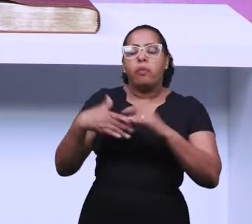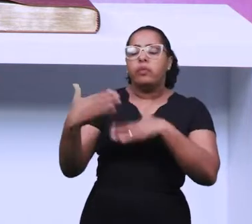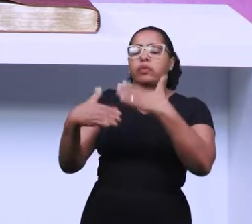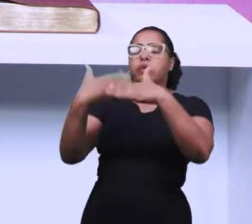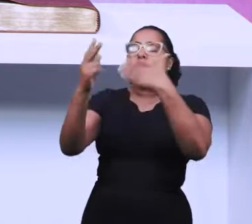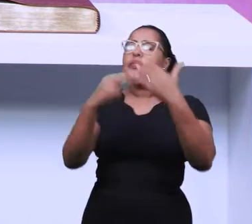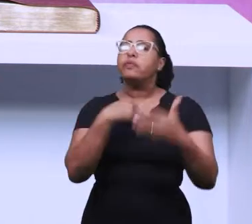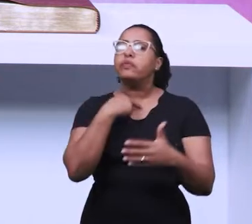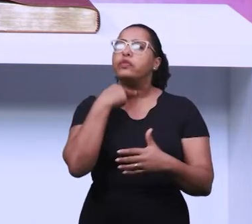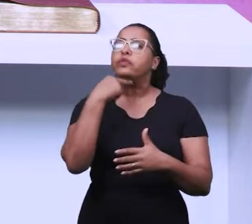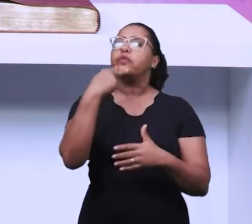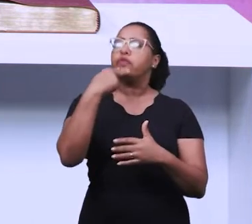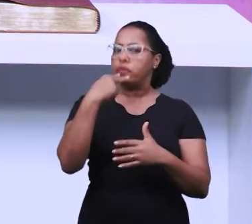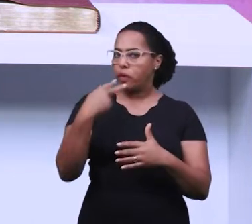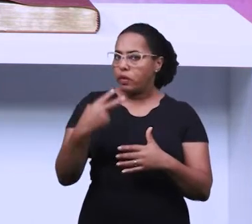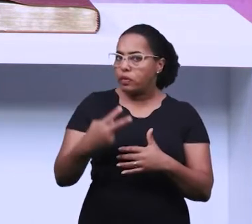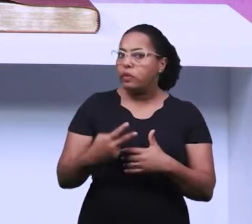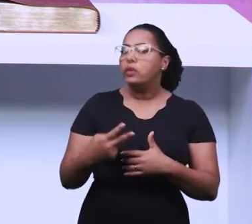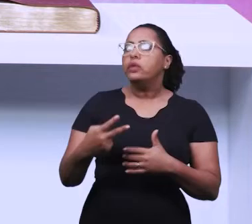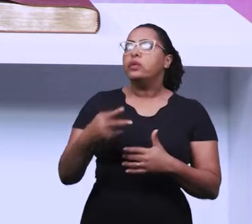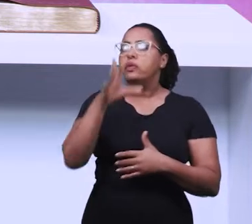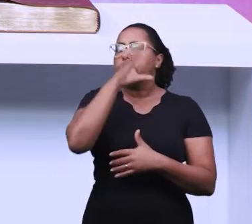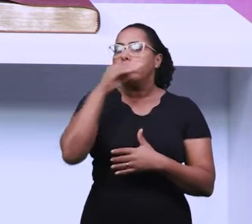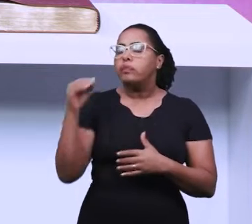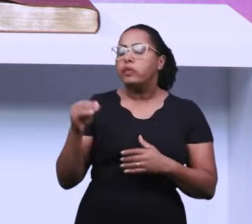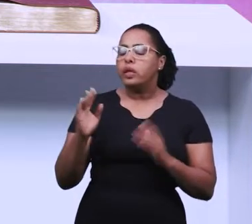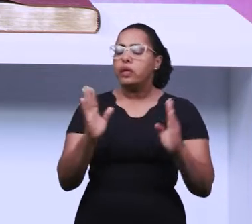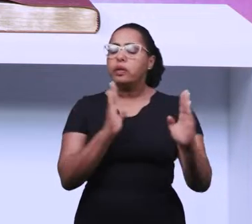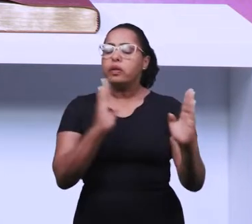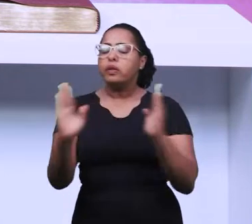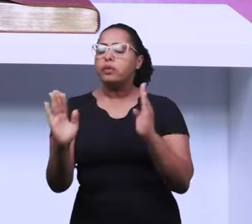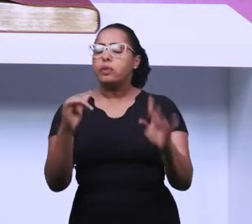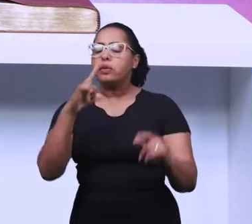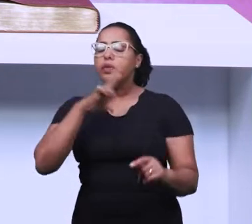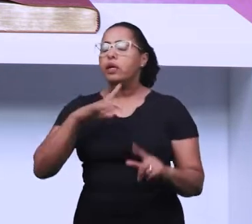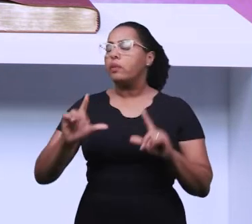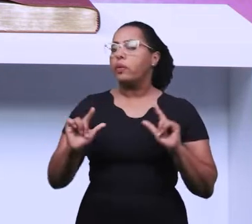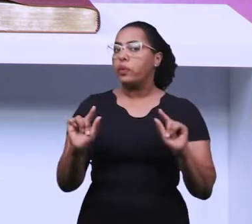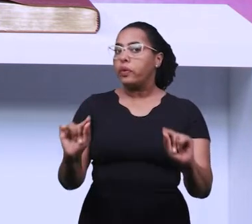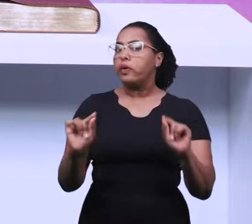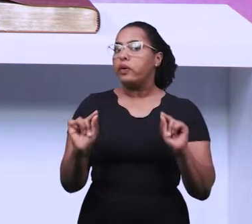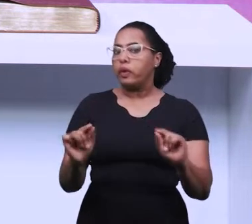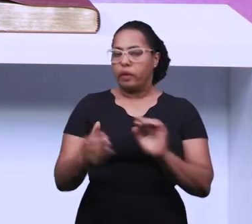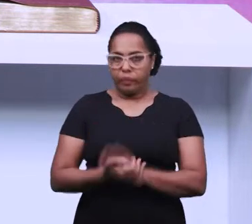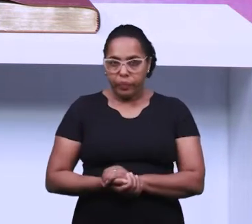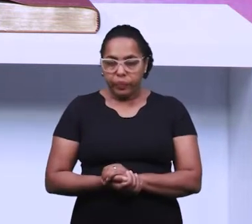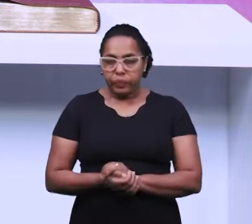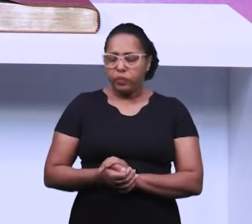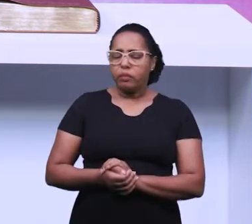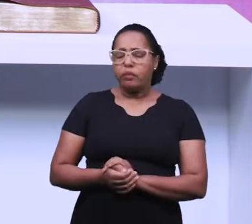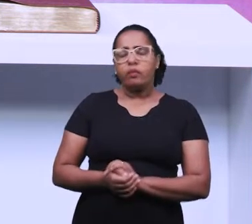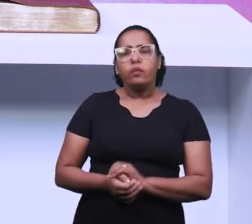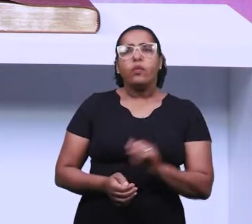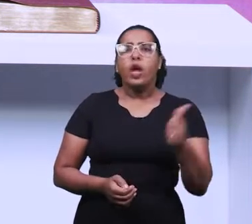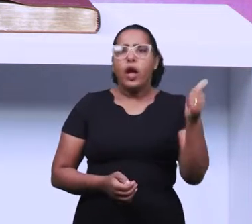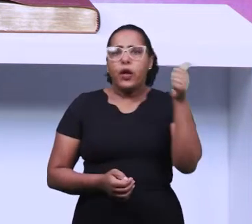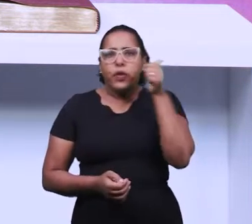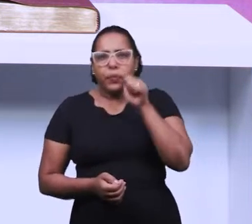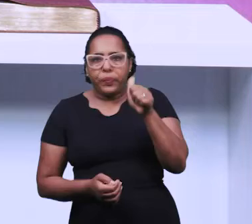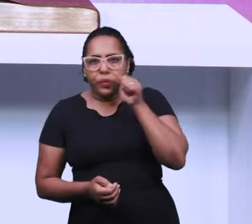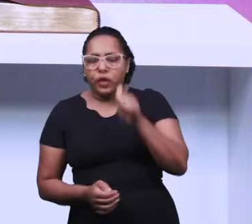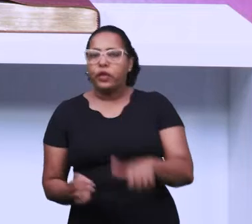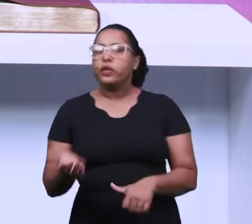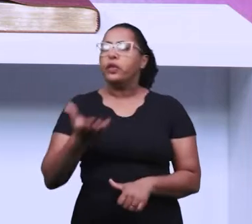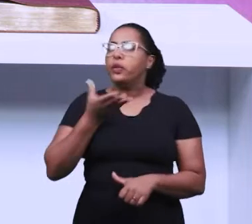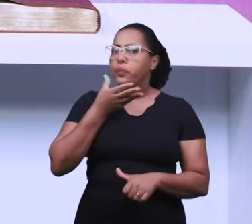desenvolvimento vocal do adolescente. O que nós temos nessa fase? O adolescente, meninas